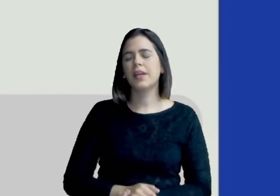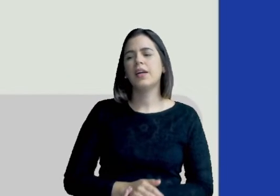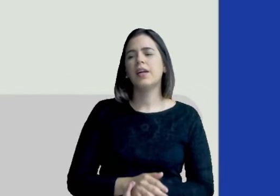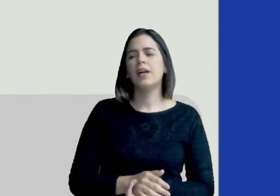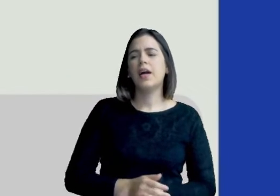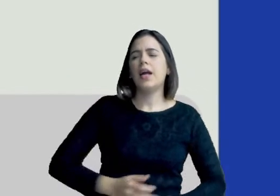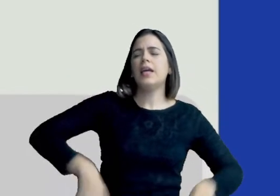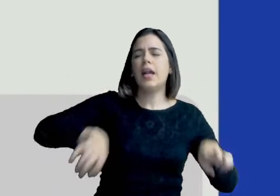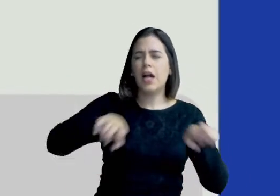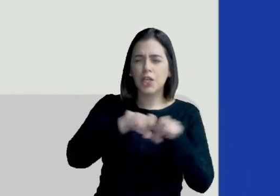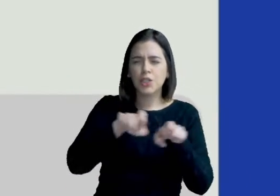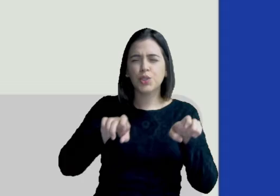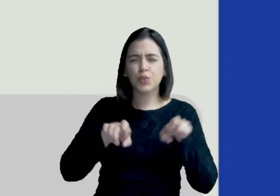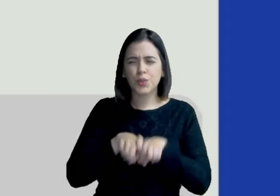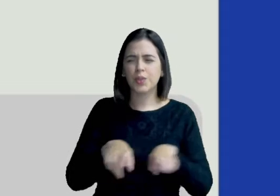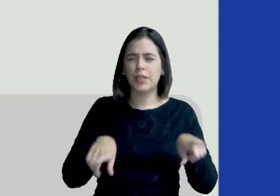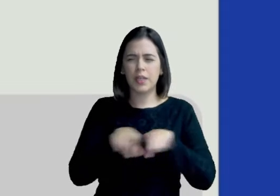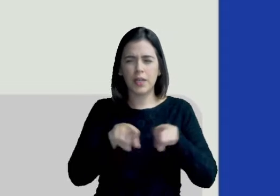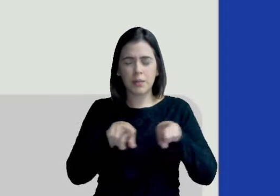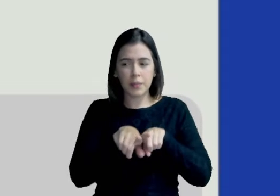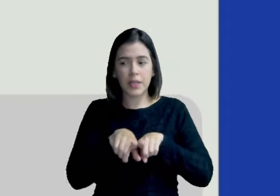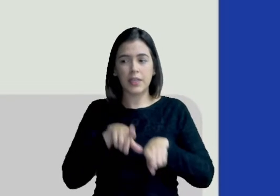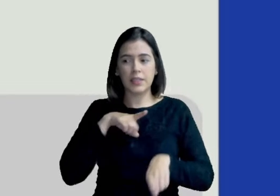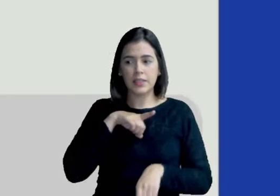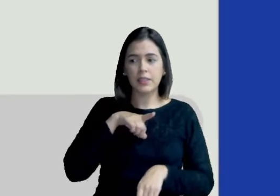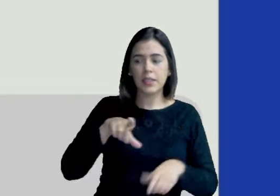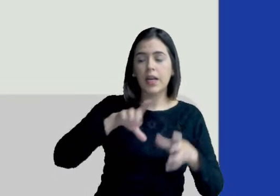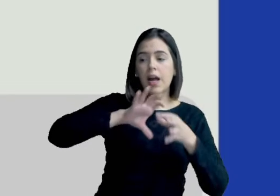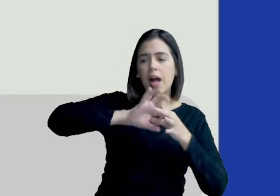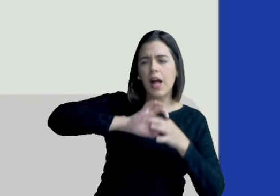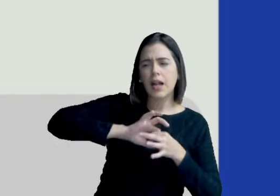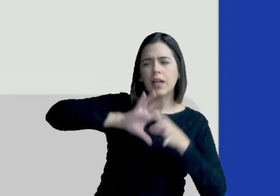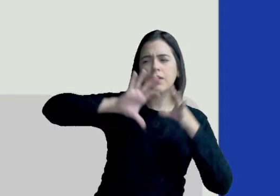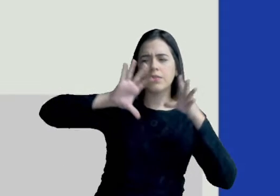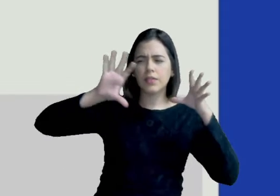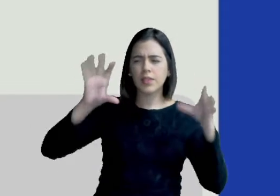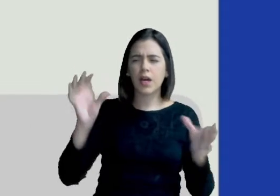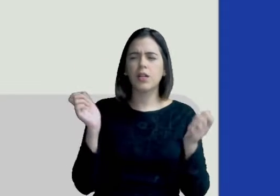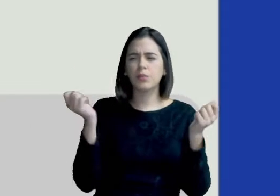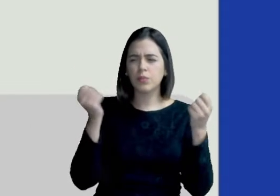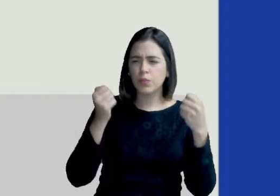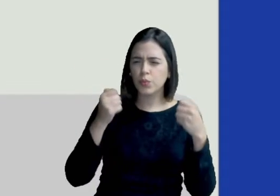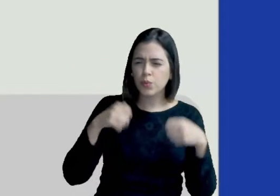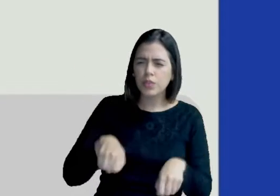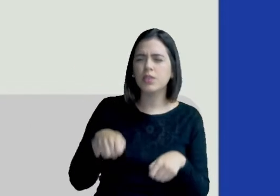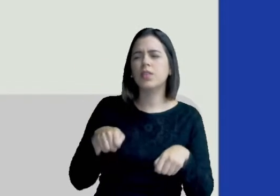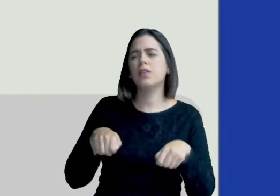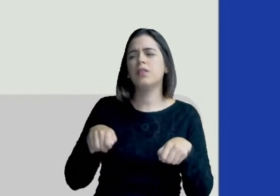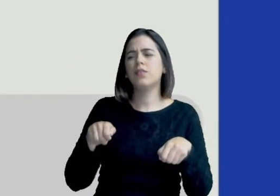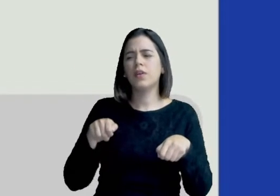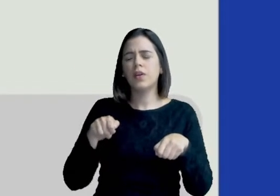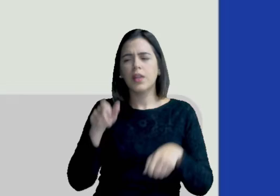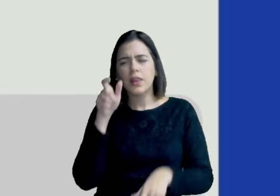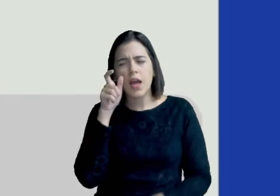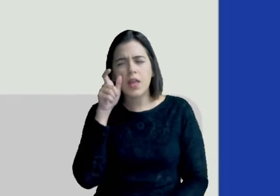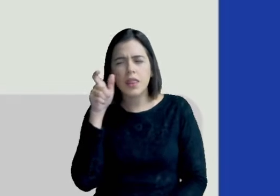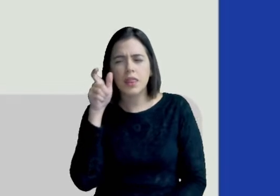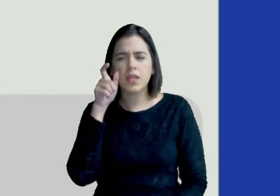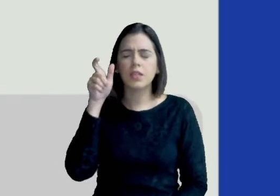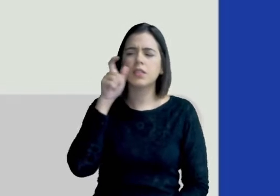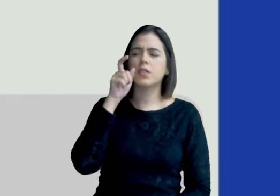E, enquanto a la estrutura, também se tiene la libertad para seguir el orden que interese según